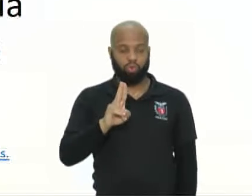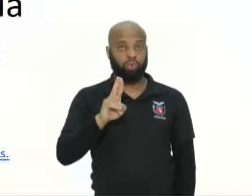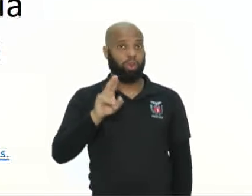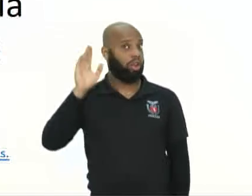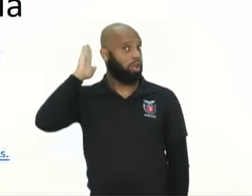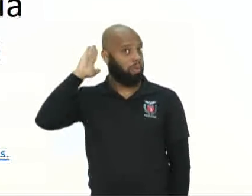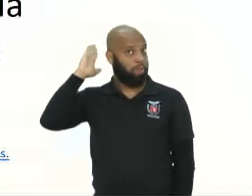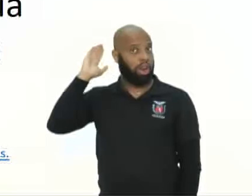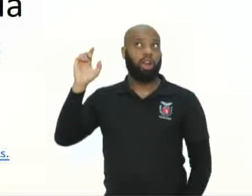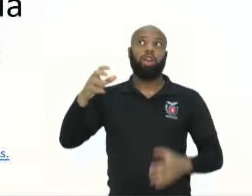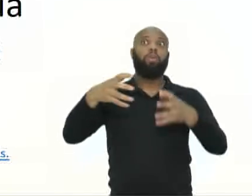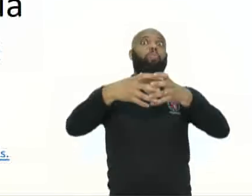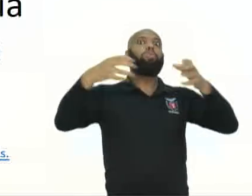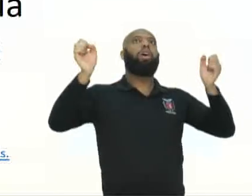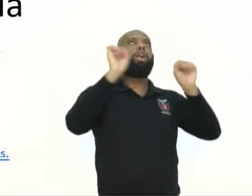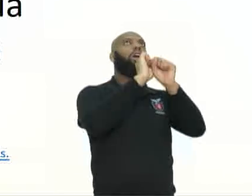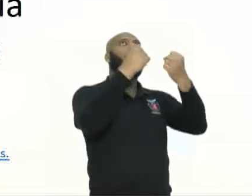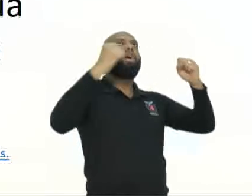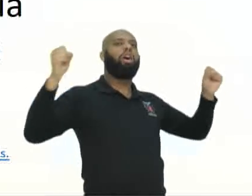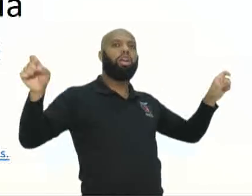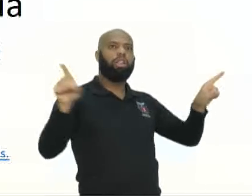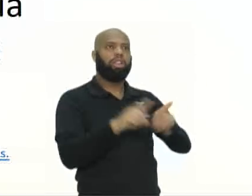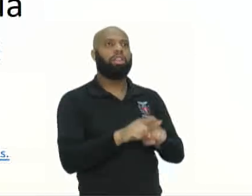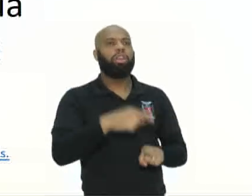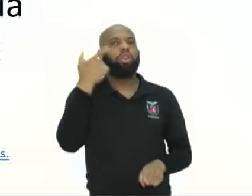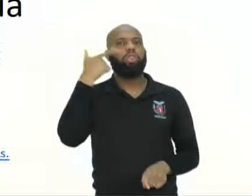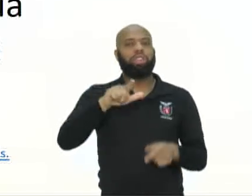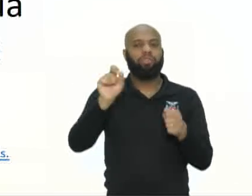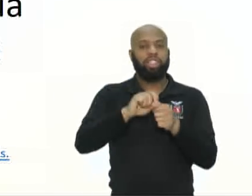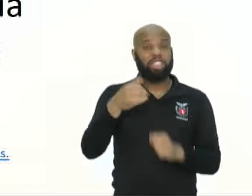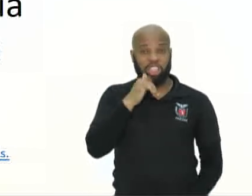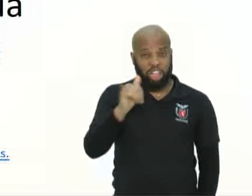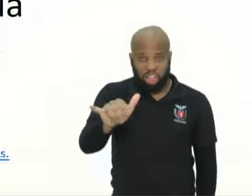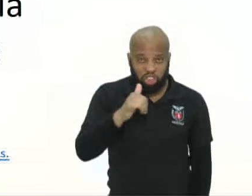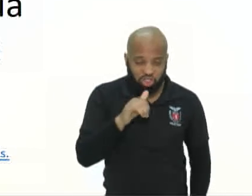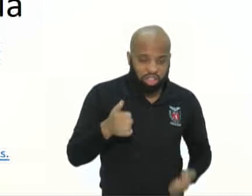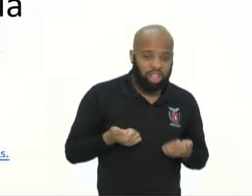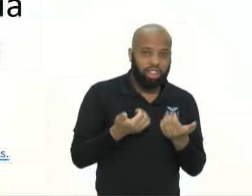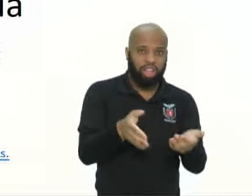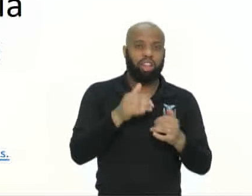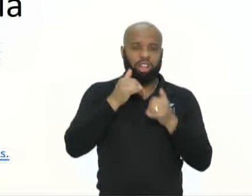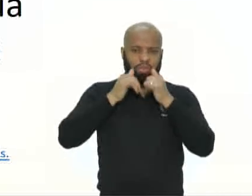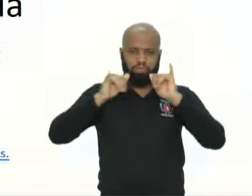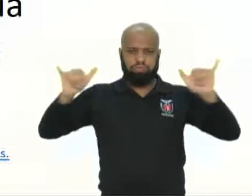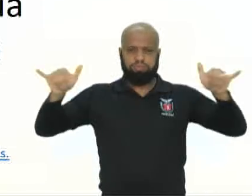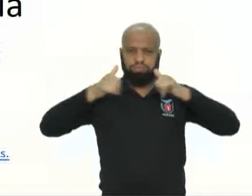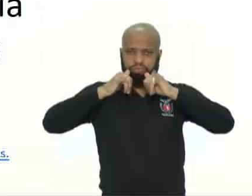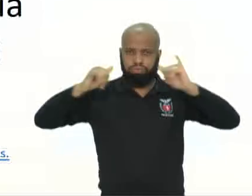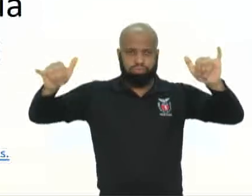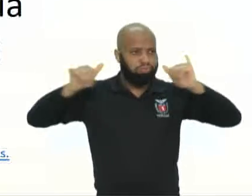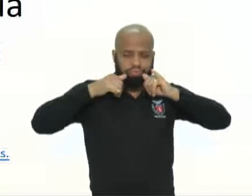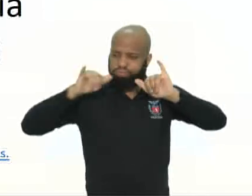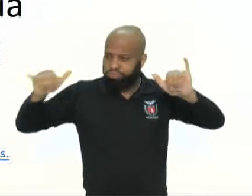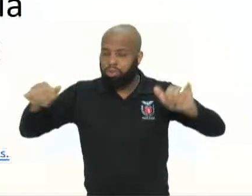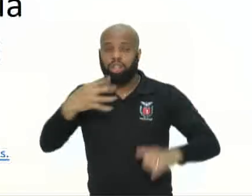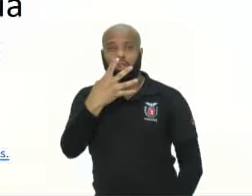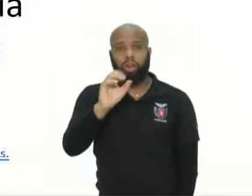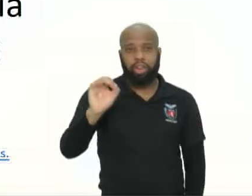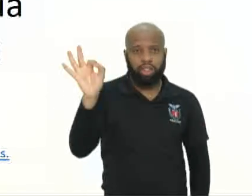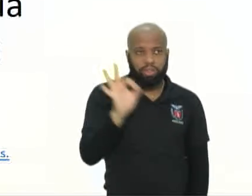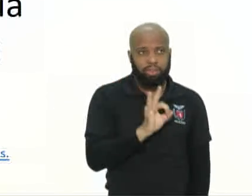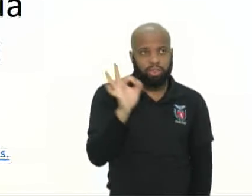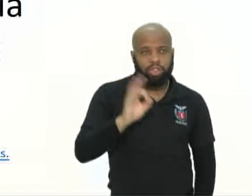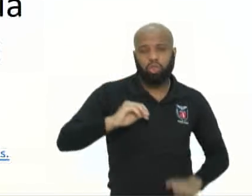empreendimento gigantesco, capaz de gerar energia para atender, só ela atenderia